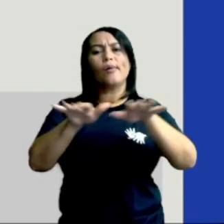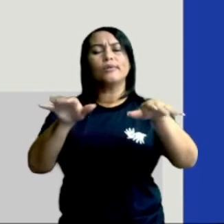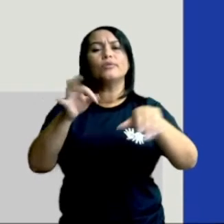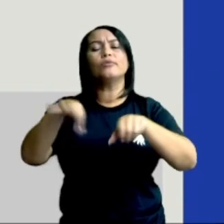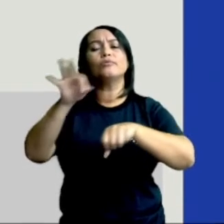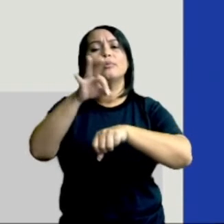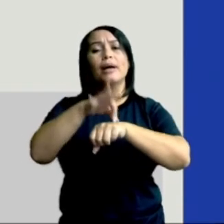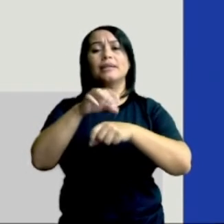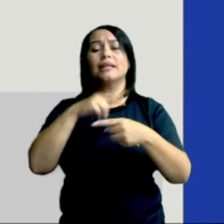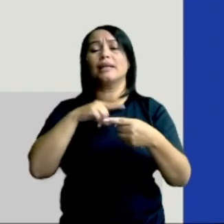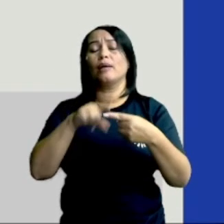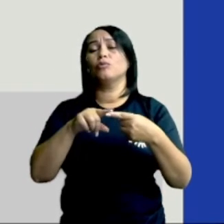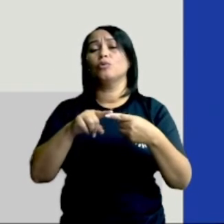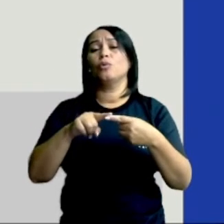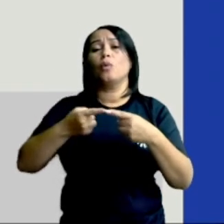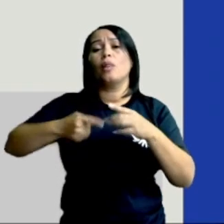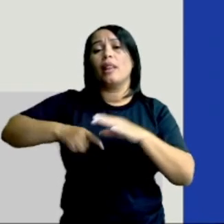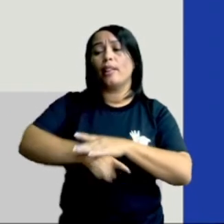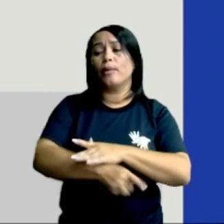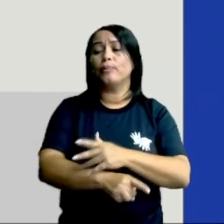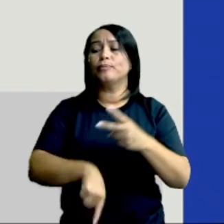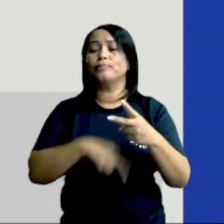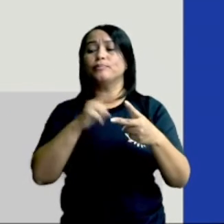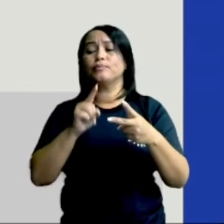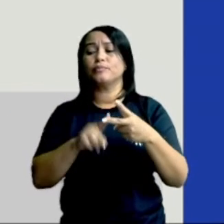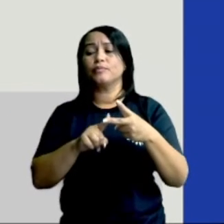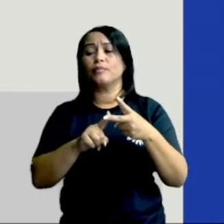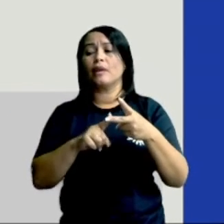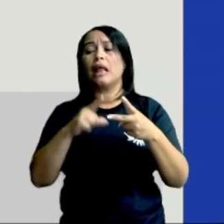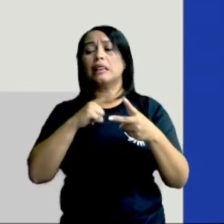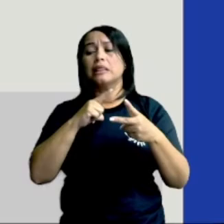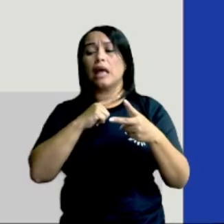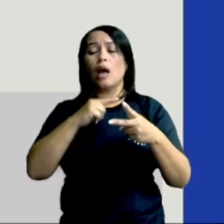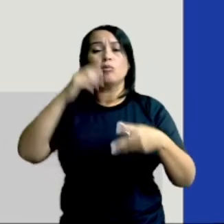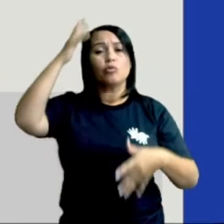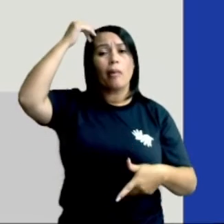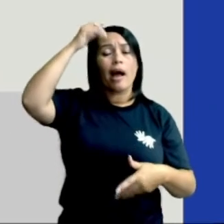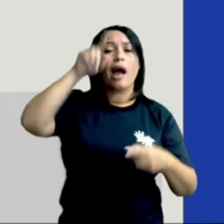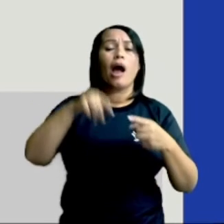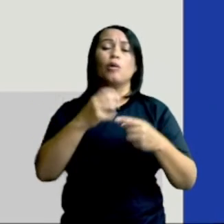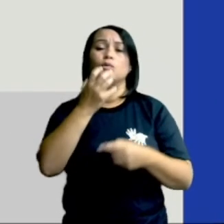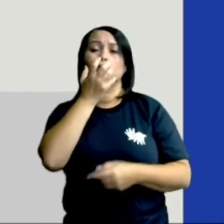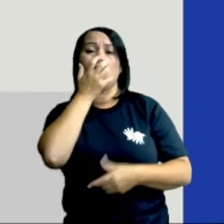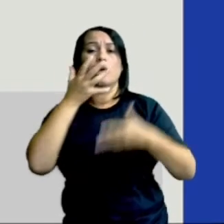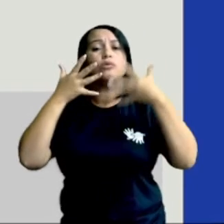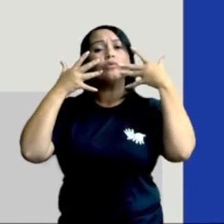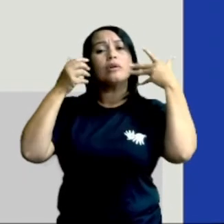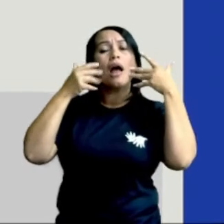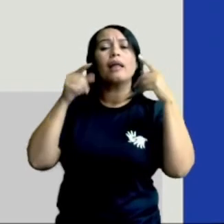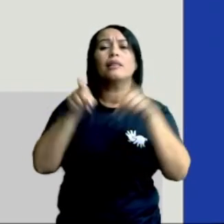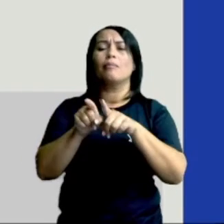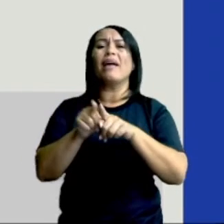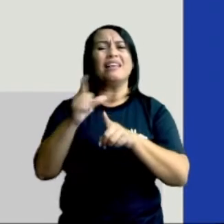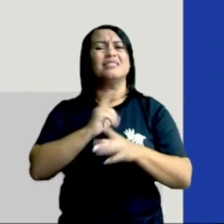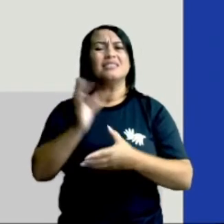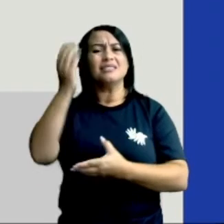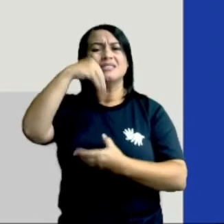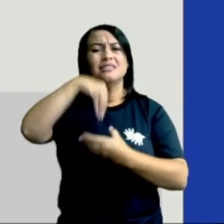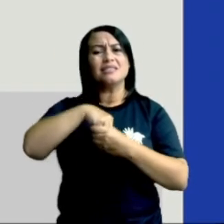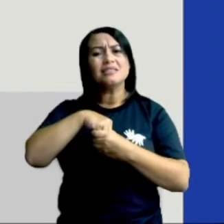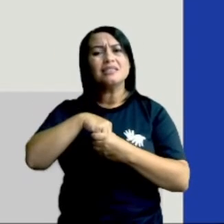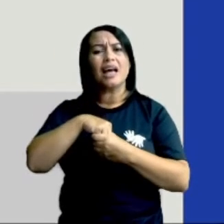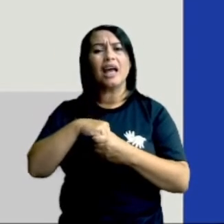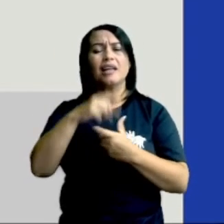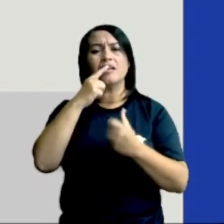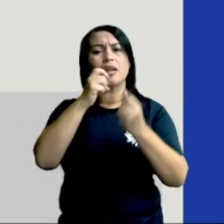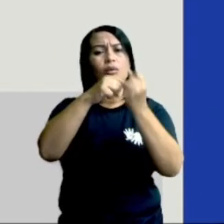temos hospedeiros como o tatu, como os primatas, os cães, os gatos, e eles possuem um trypanosoma dentro de